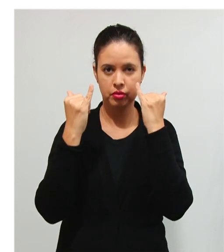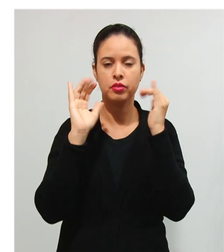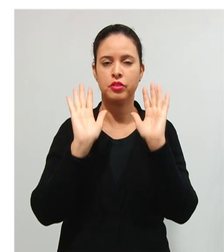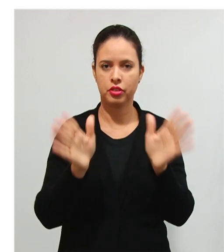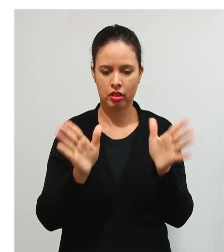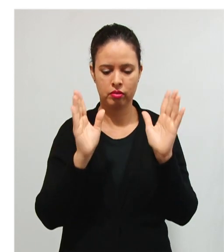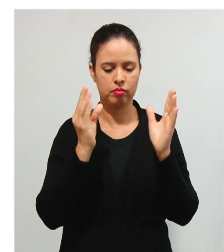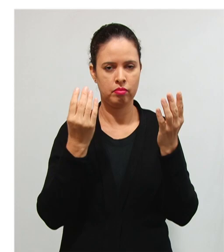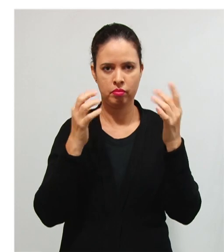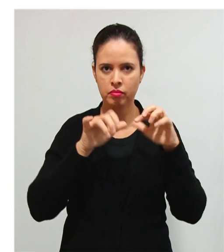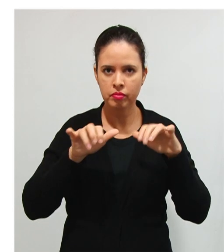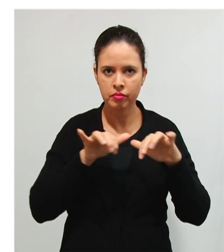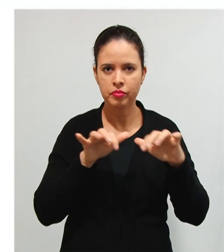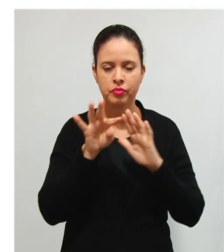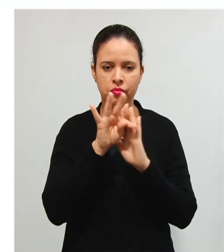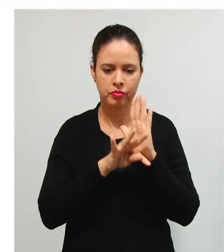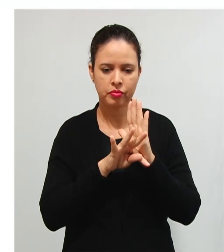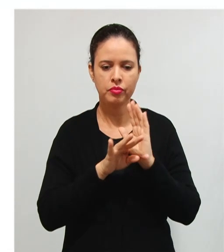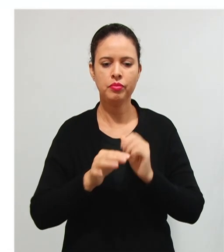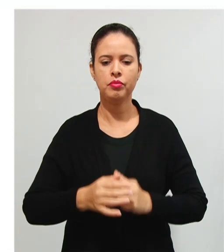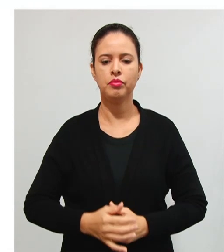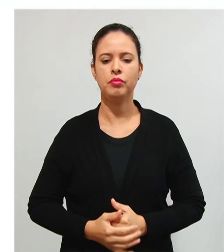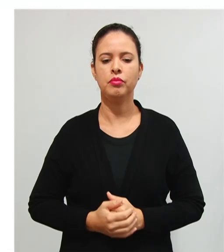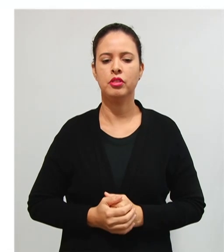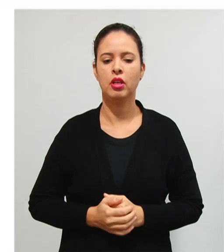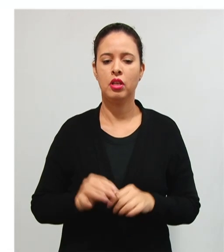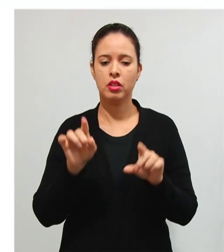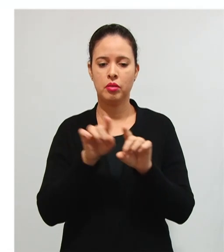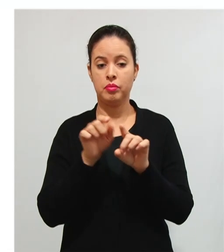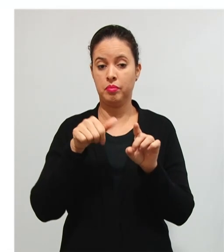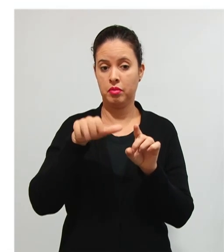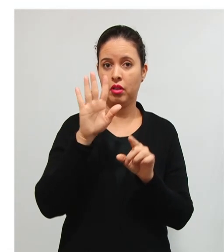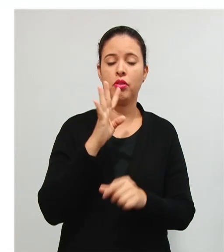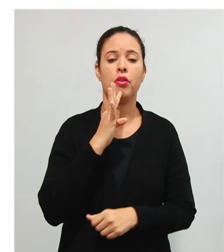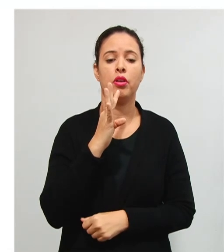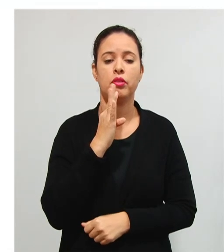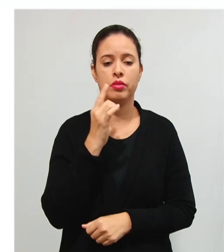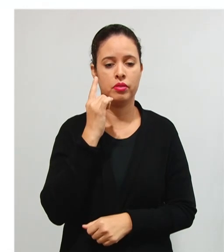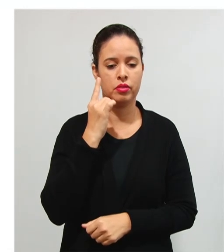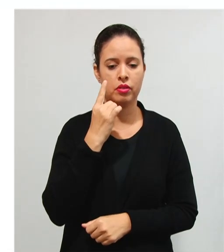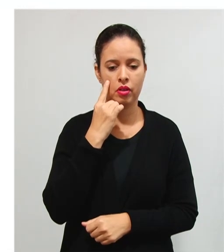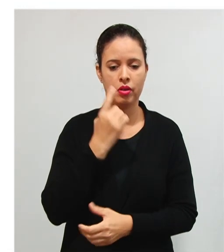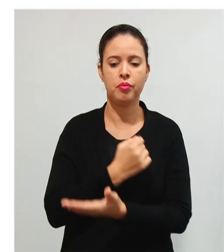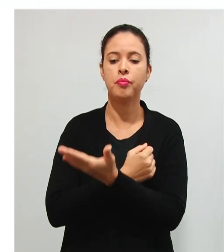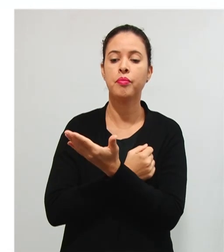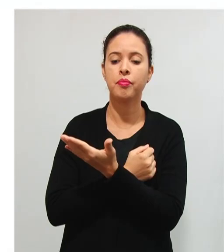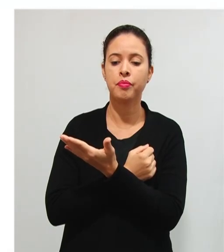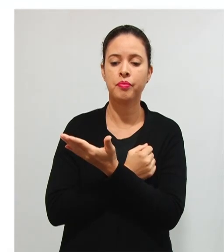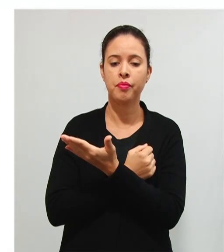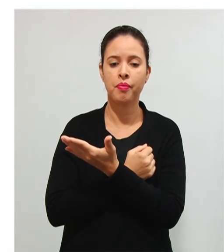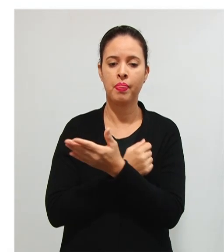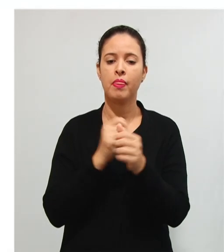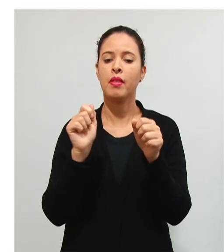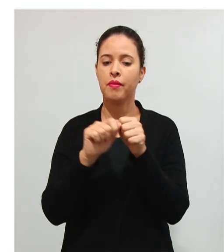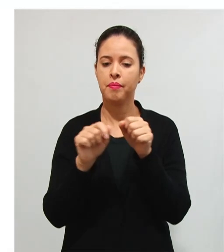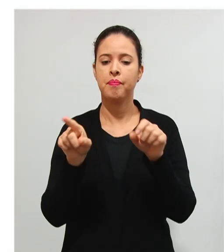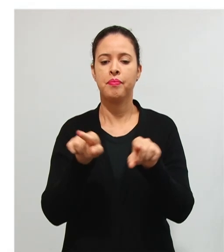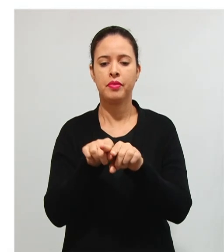texto. Nessa mesma linha, e aí talvez o mais conhecido, é o Midjourney, que também faz